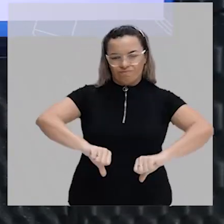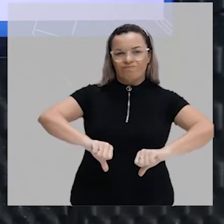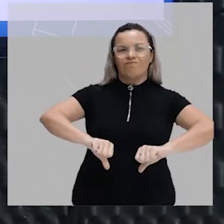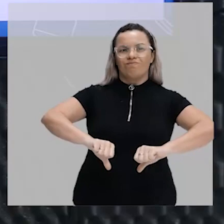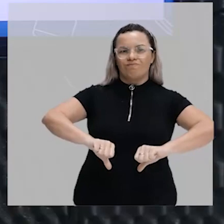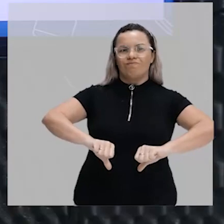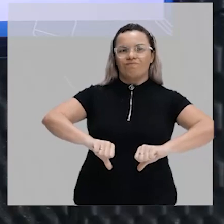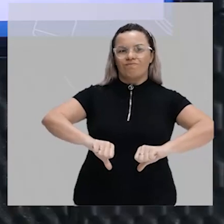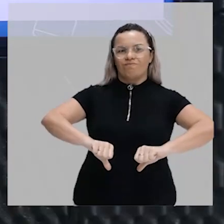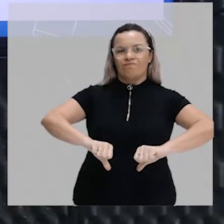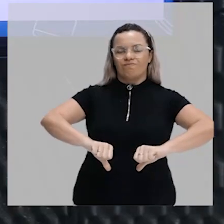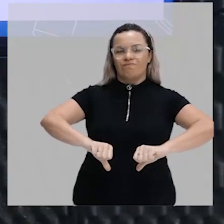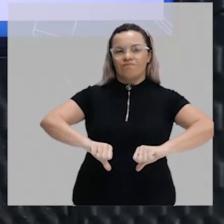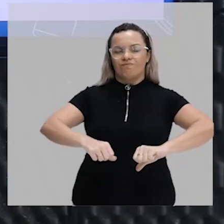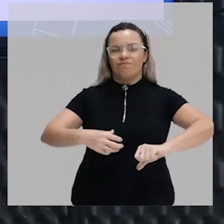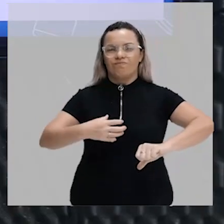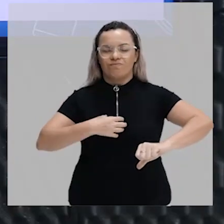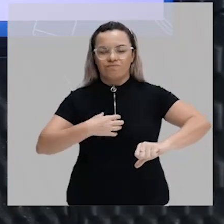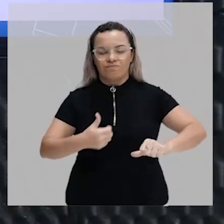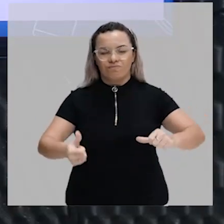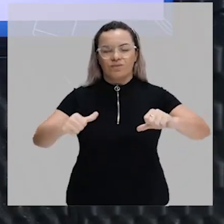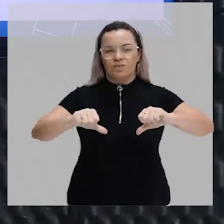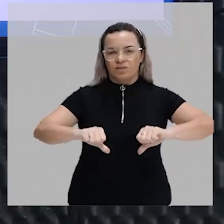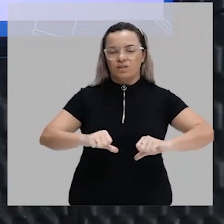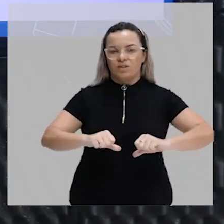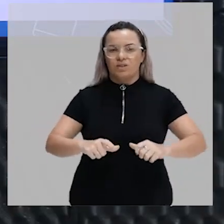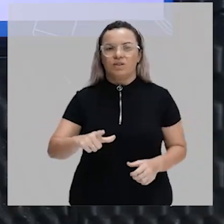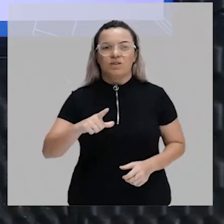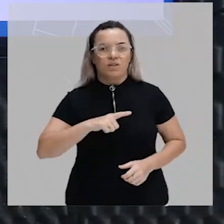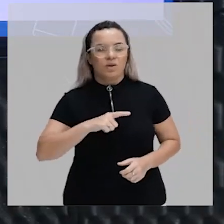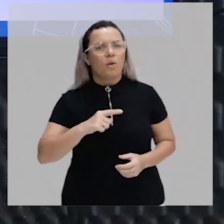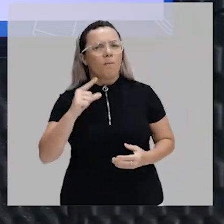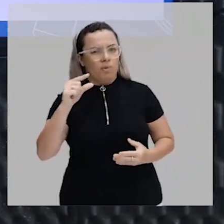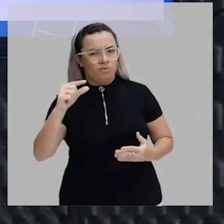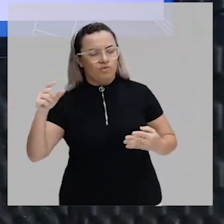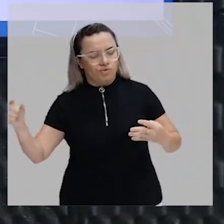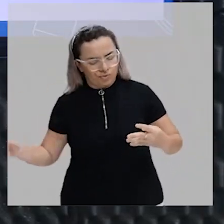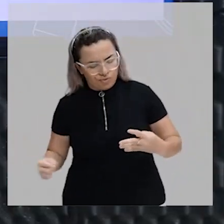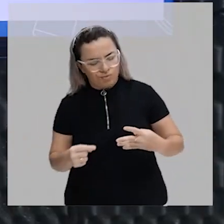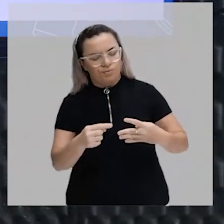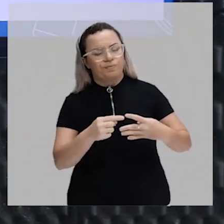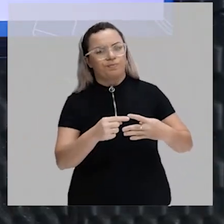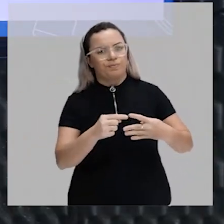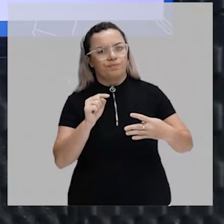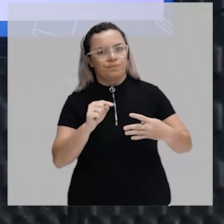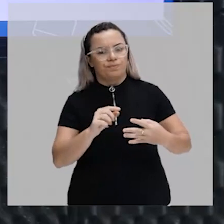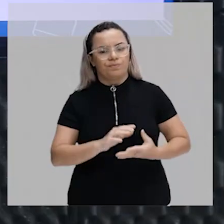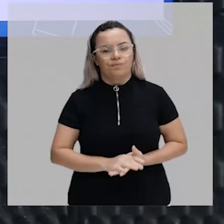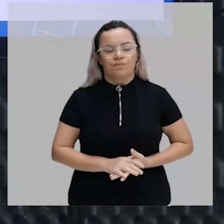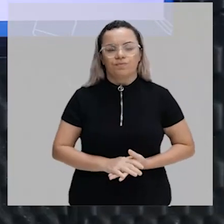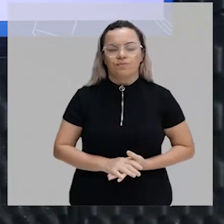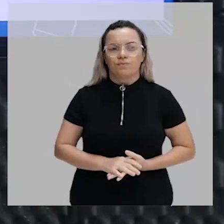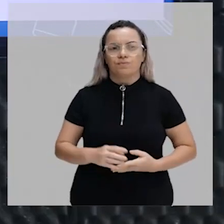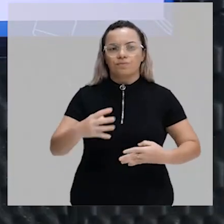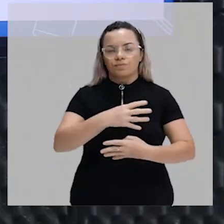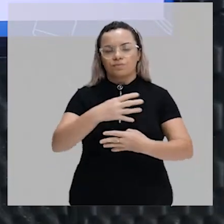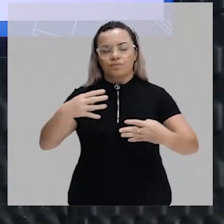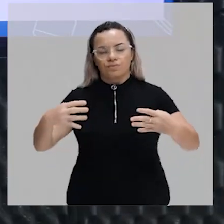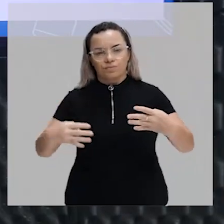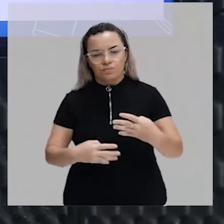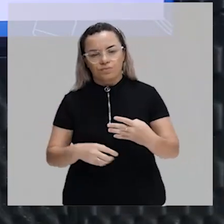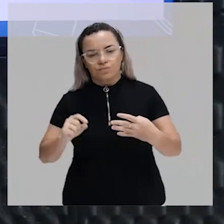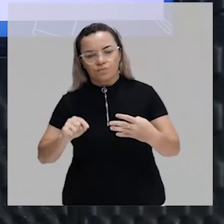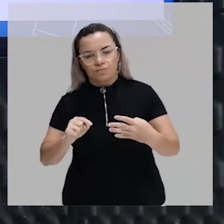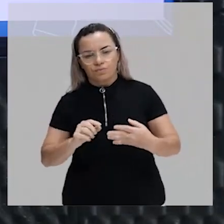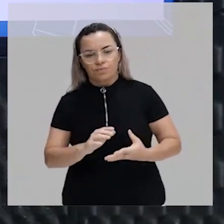pessimismo. A gente tem um pouco disso no simbolismo, tá? Nesse soneto, a